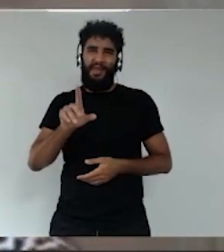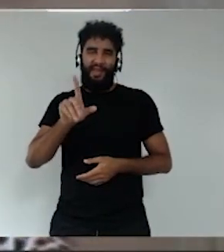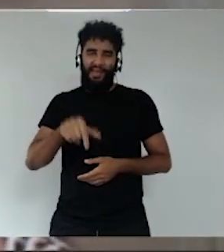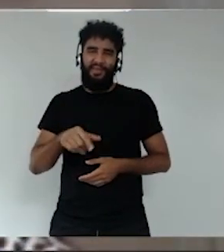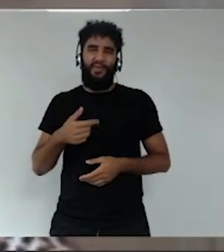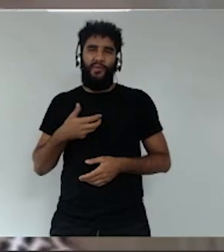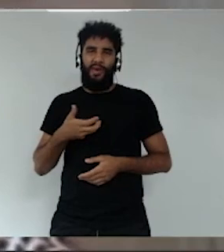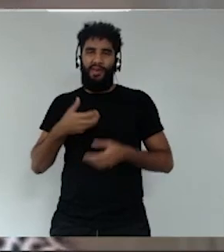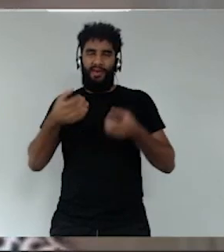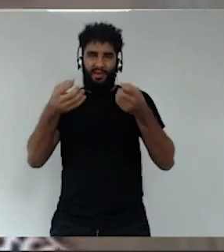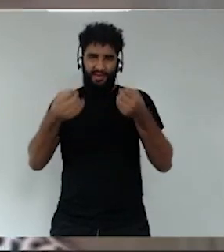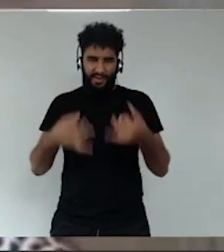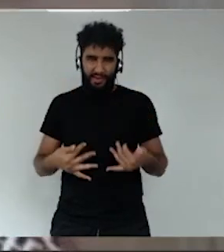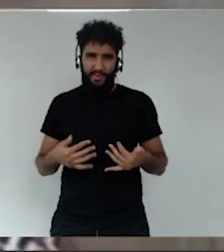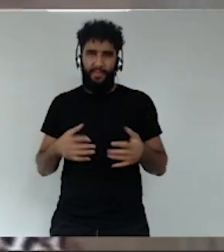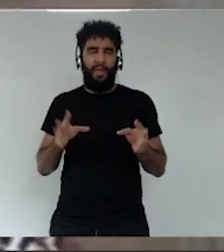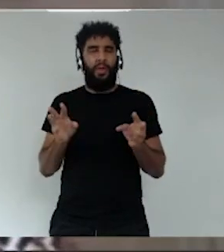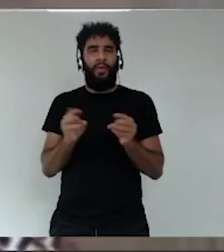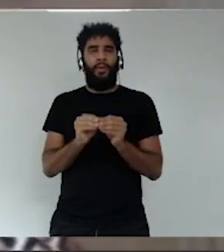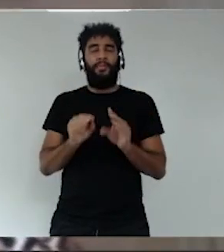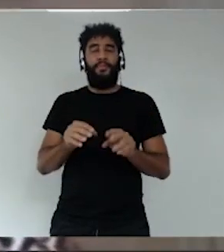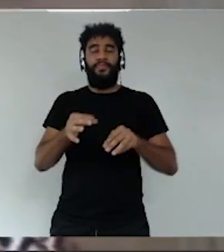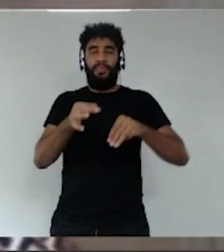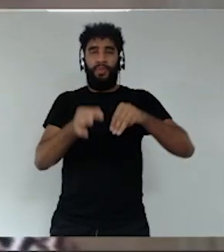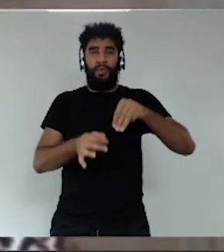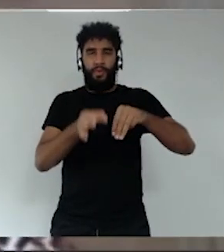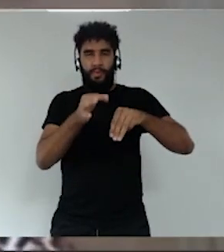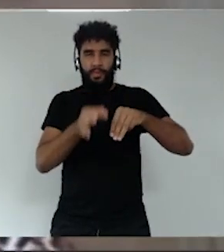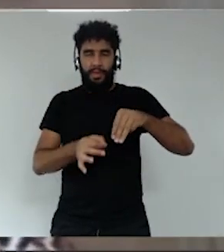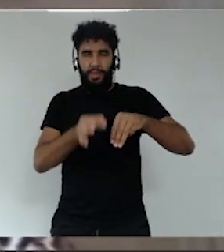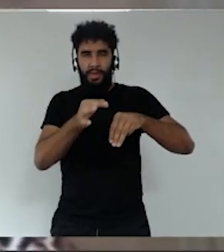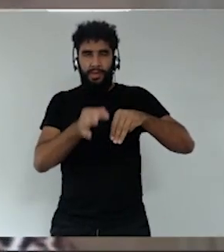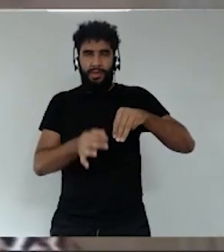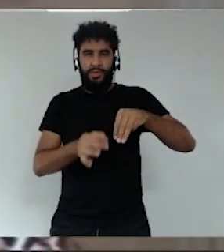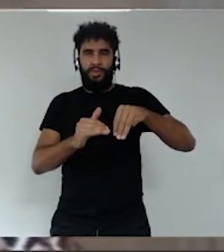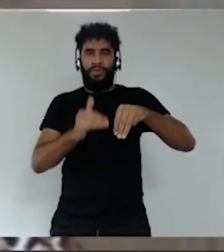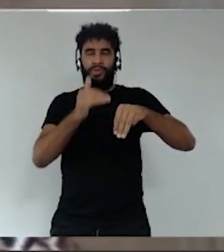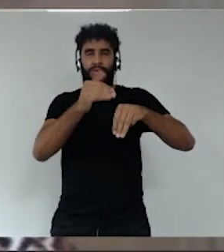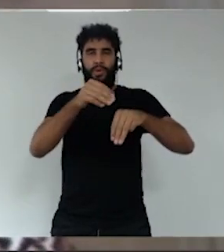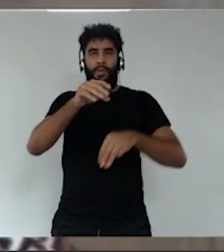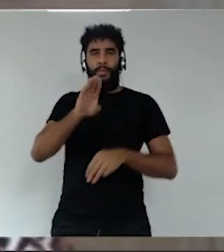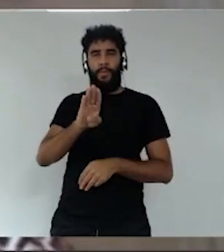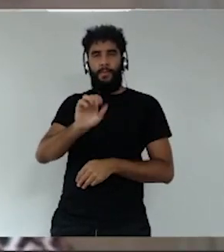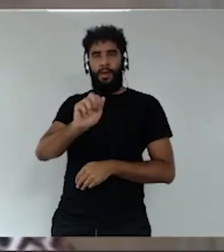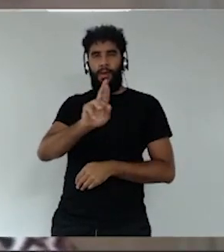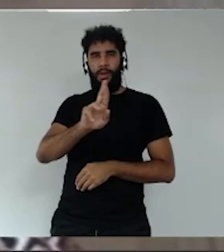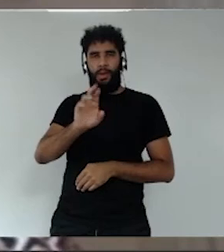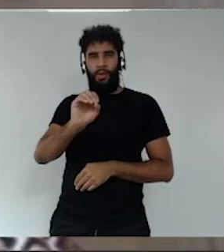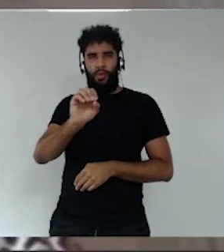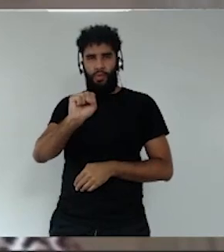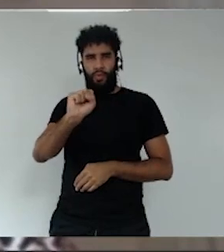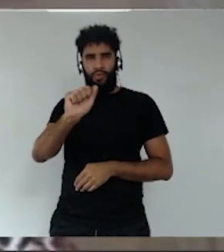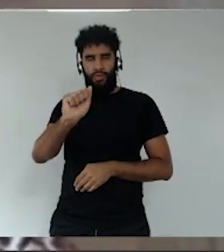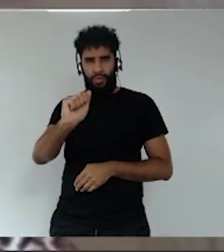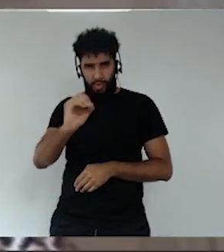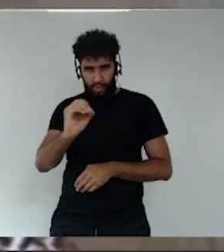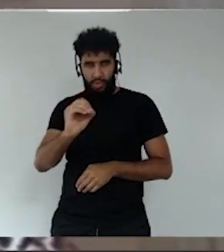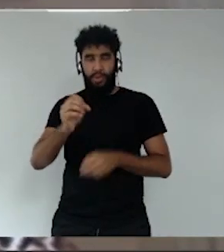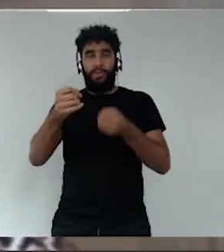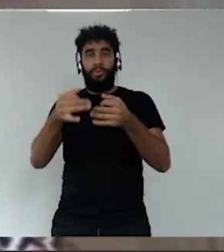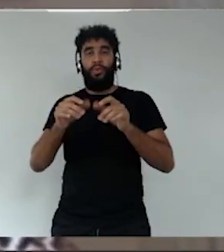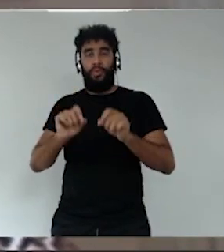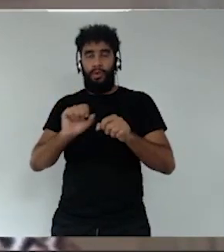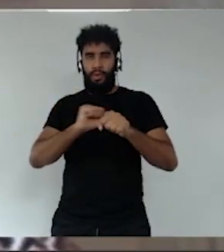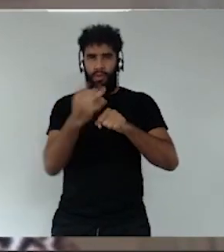dizer. Agora, concluindo, o ministro Barroso, recentemente, ele deu uma palestra e ele falou que depois da pandemia, nós vamos ter